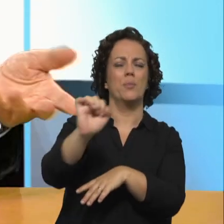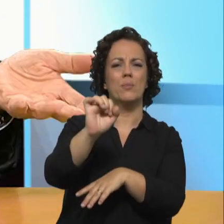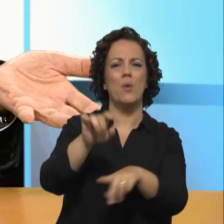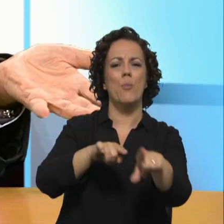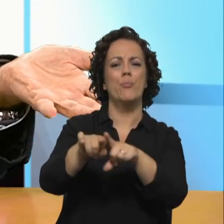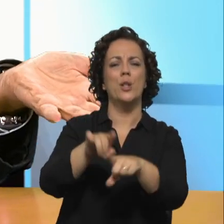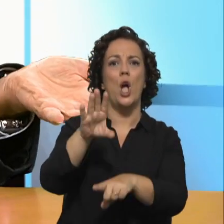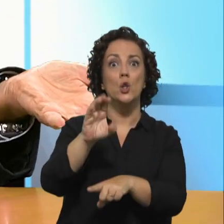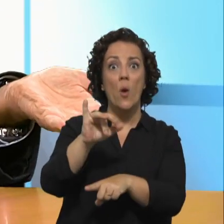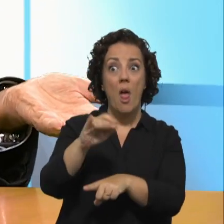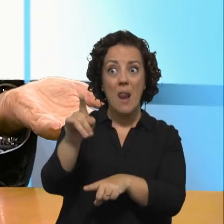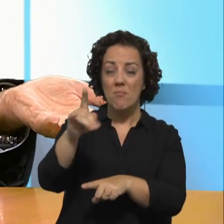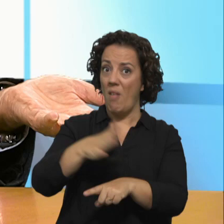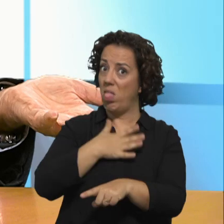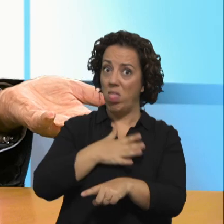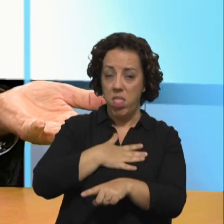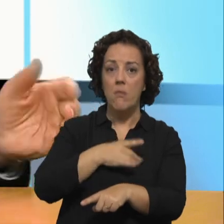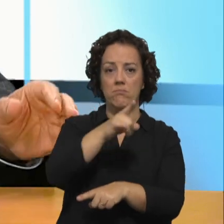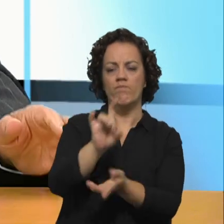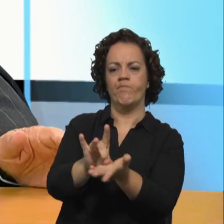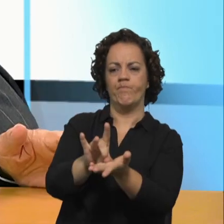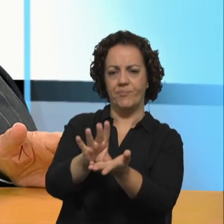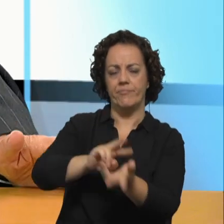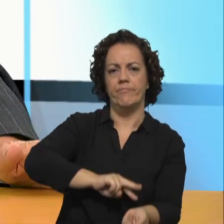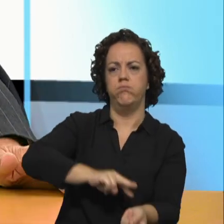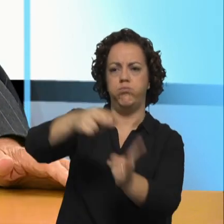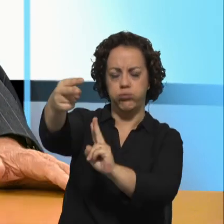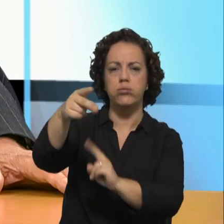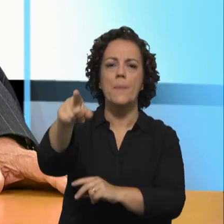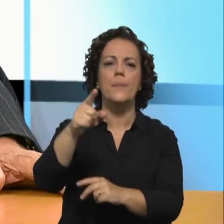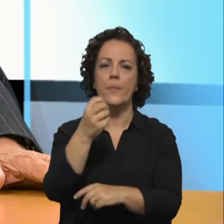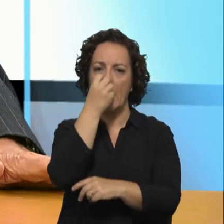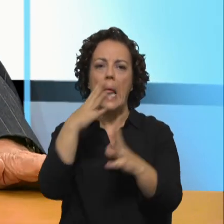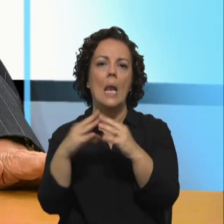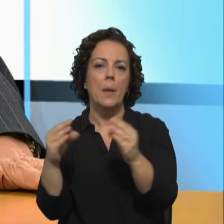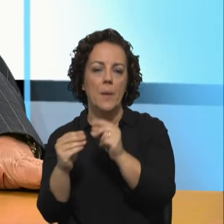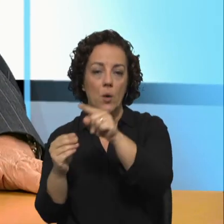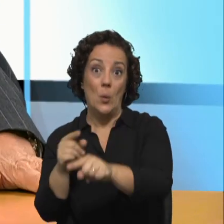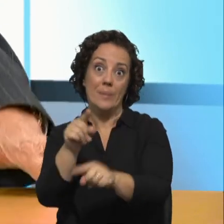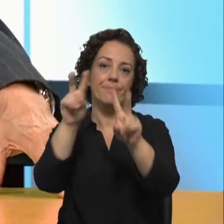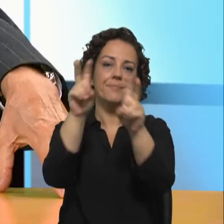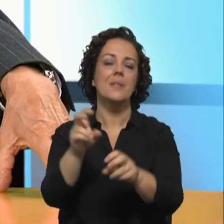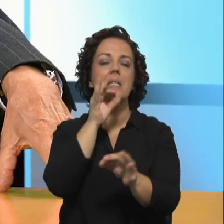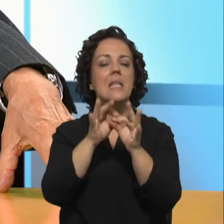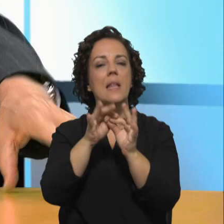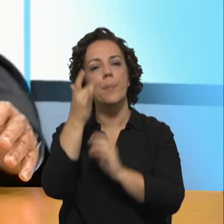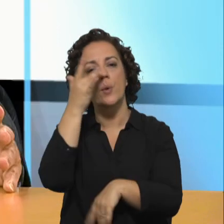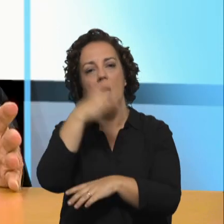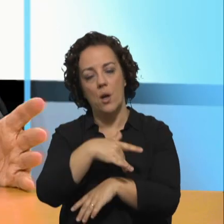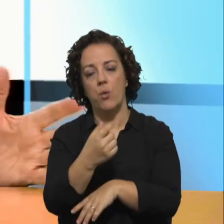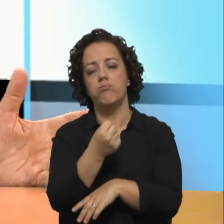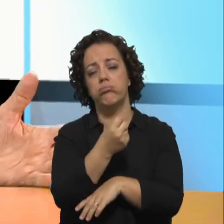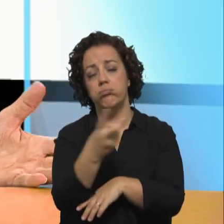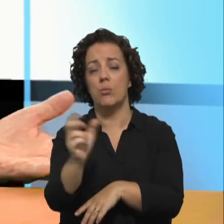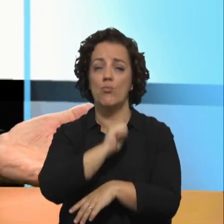e expulsou-os para o Líbano. É o chamado Setembro Negro, em que muitos morreram e outros foram para o Líbano e